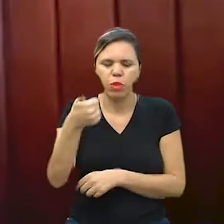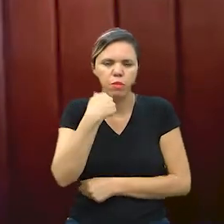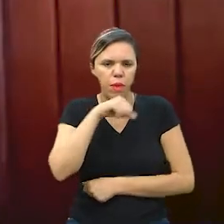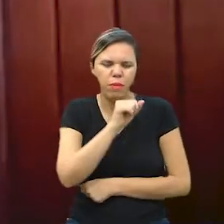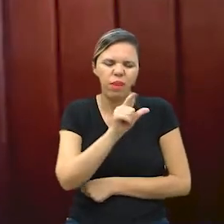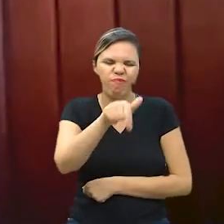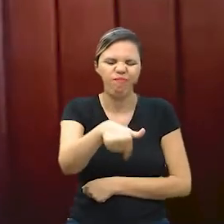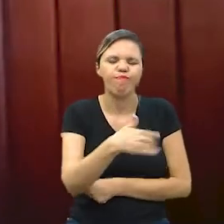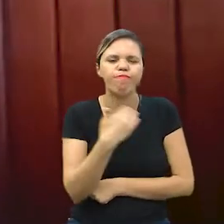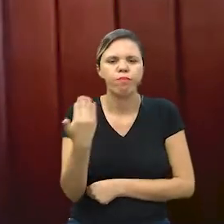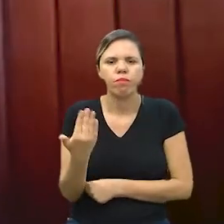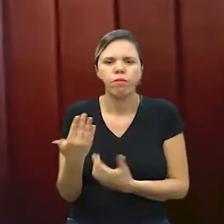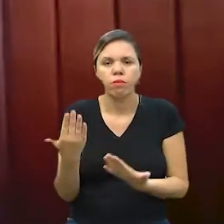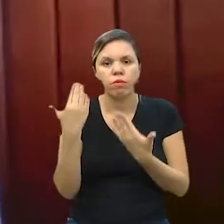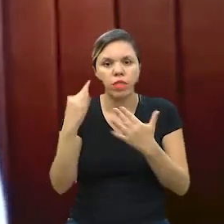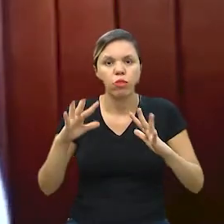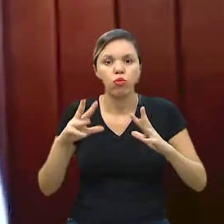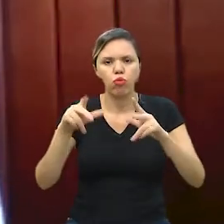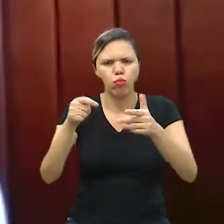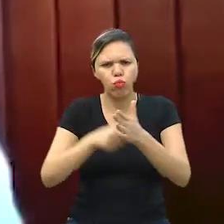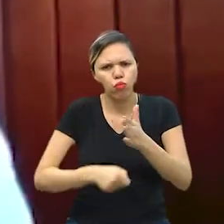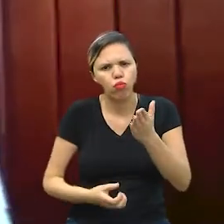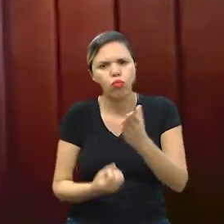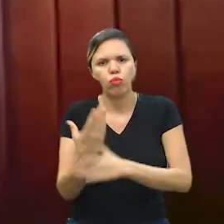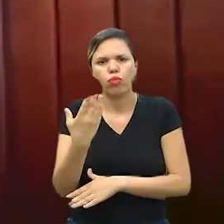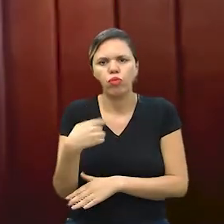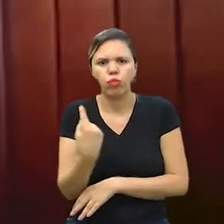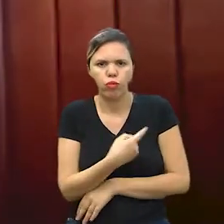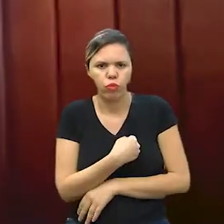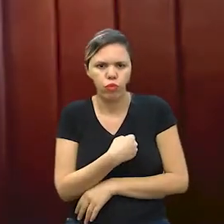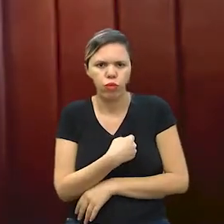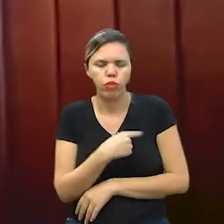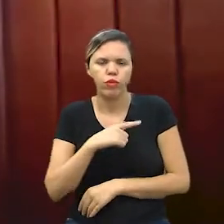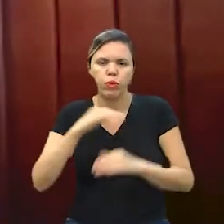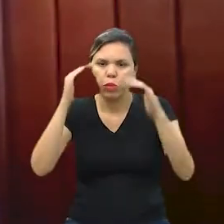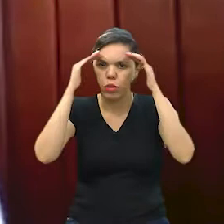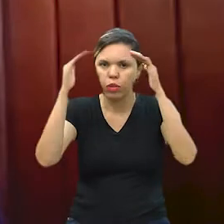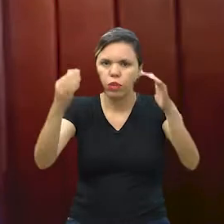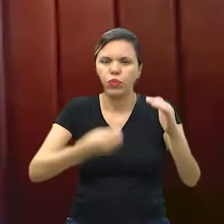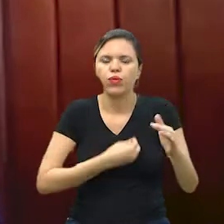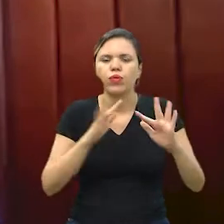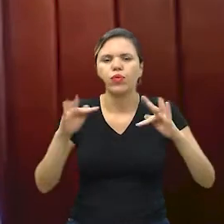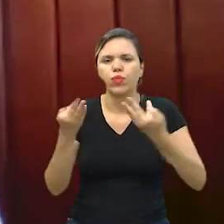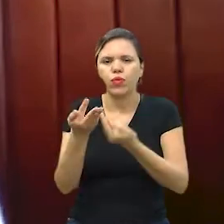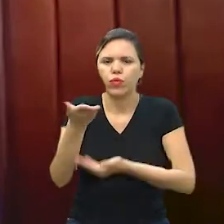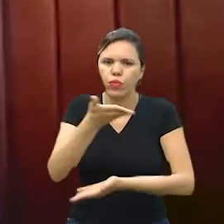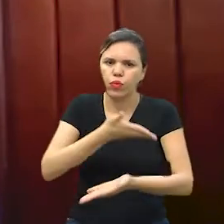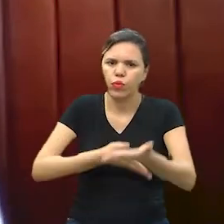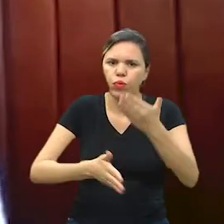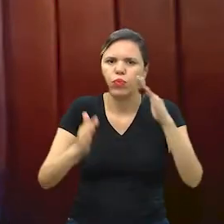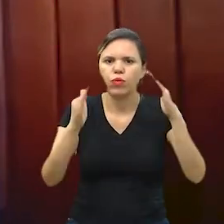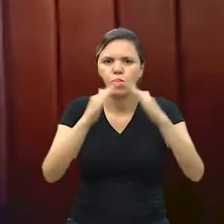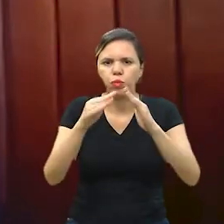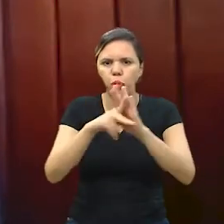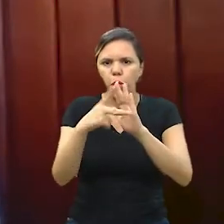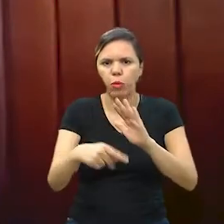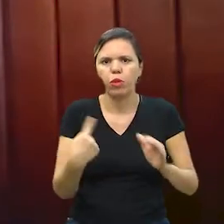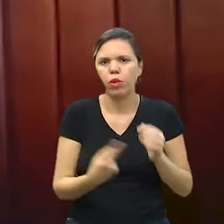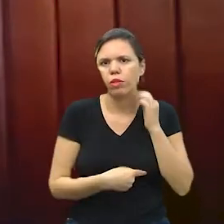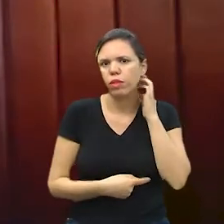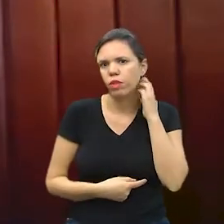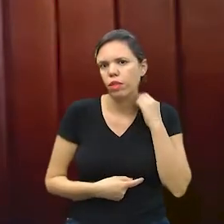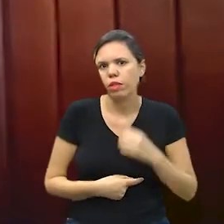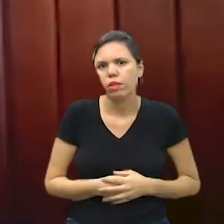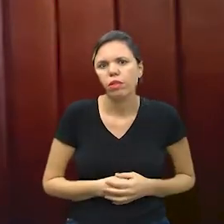logo depois a minha mãe veio falecer. Então foi graças a tudo isso que aconteceu que nós tivemos a honra de poder viver em família debaixo de um teto